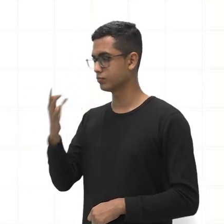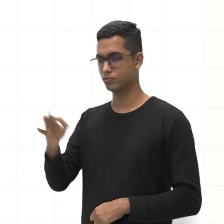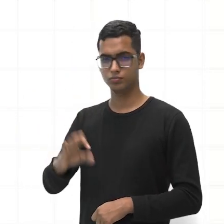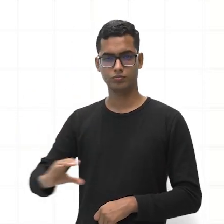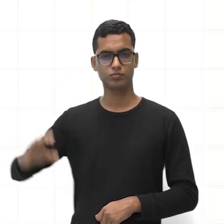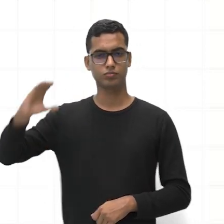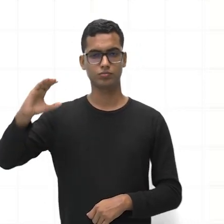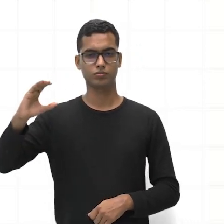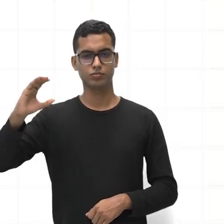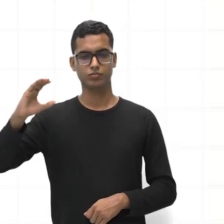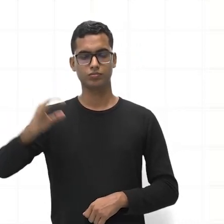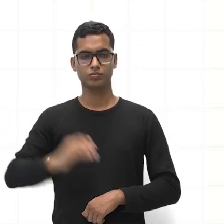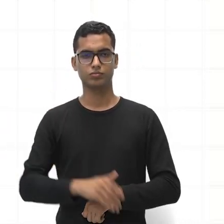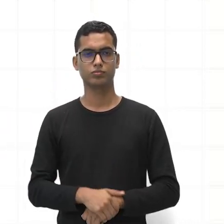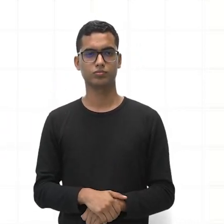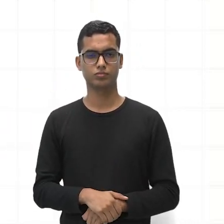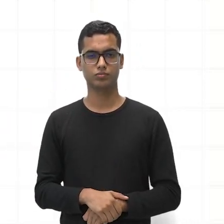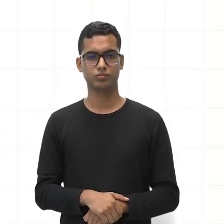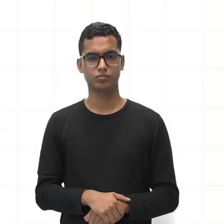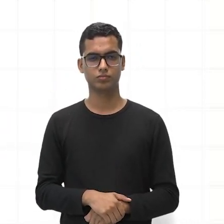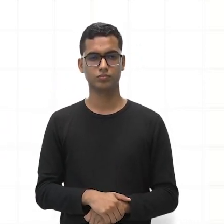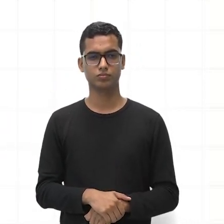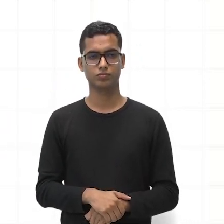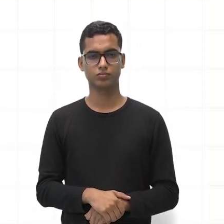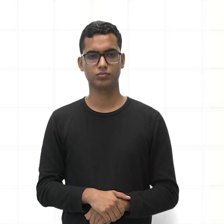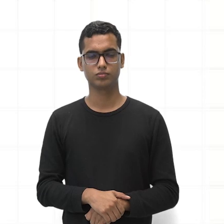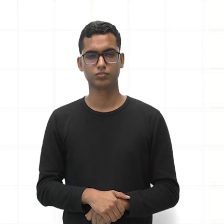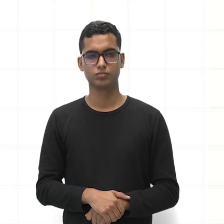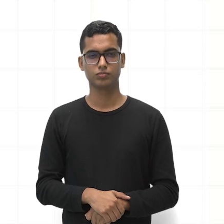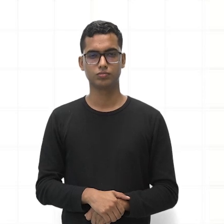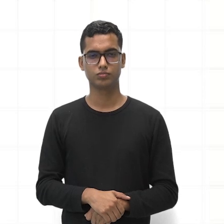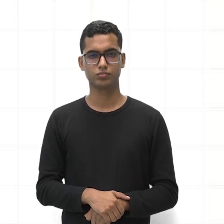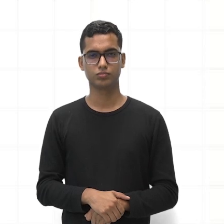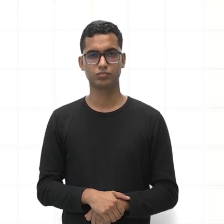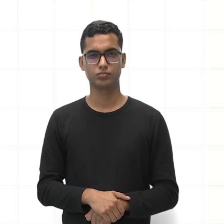No caso aí, a nossa alternativa C. Muito bem.